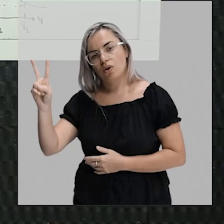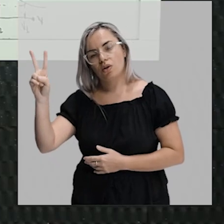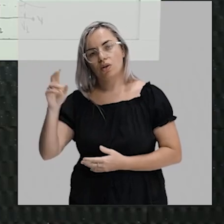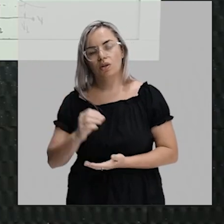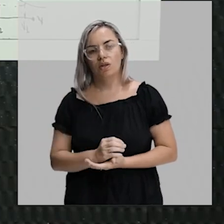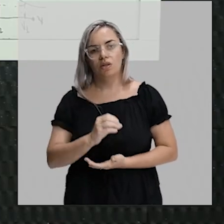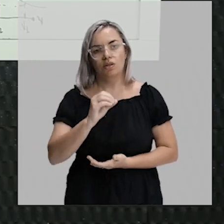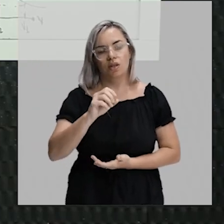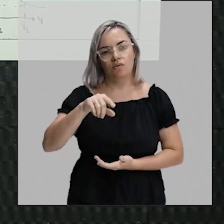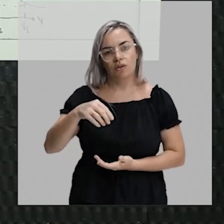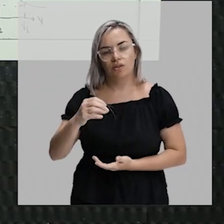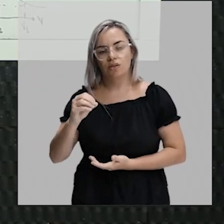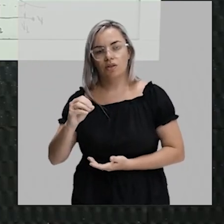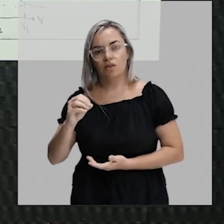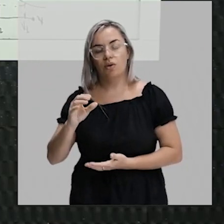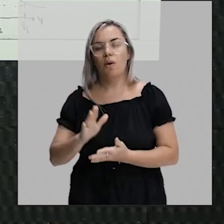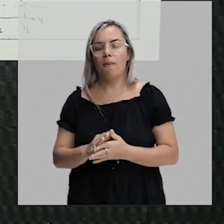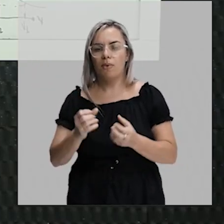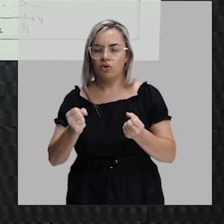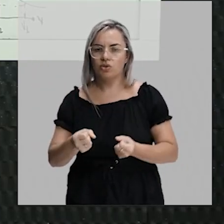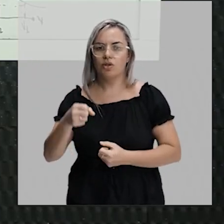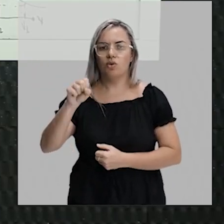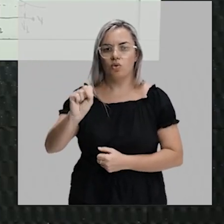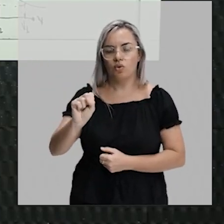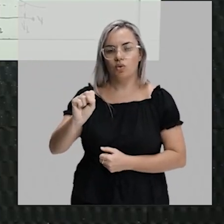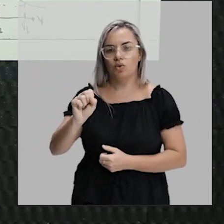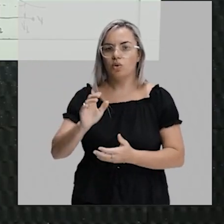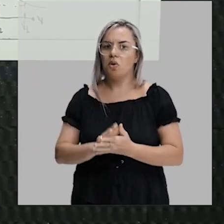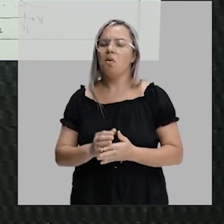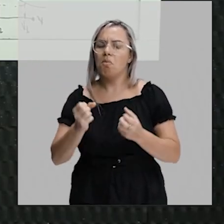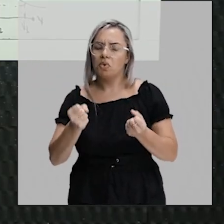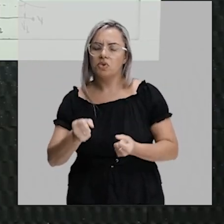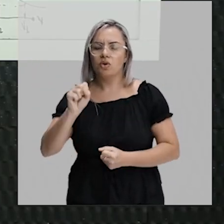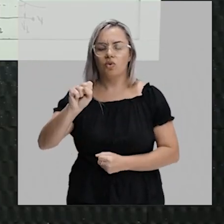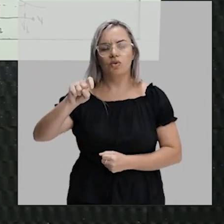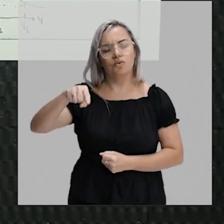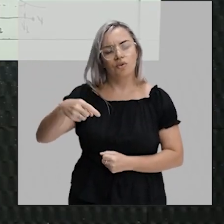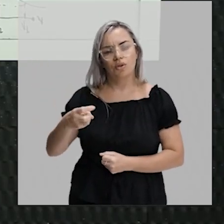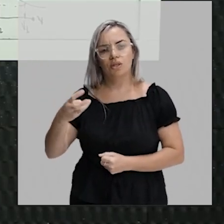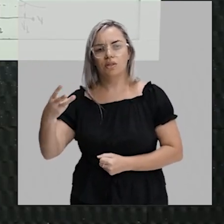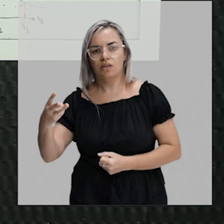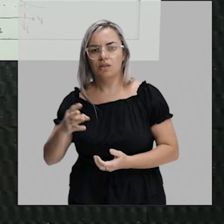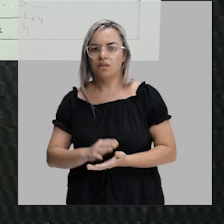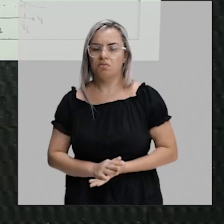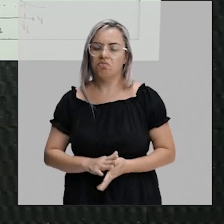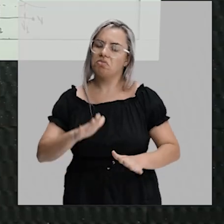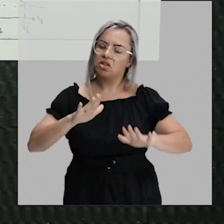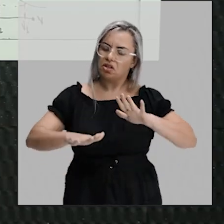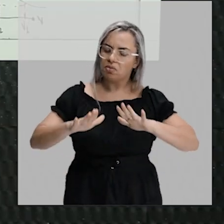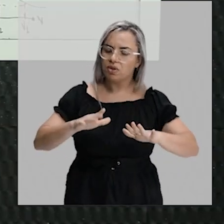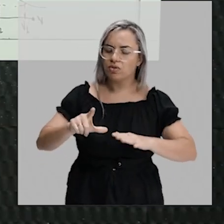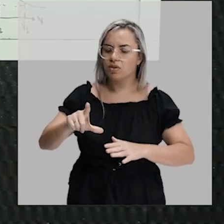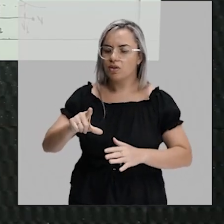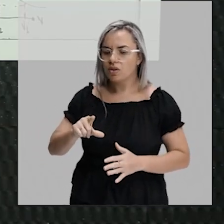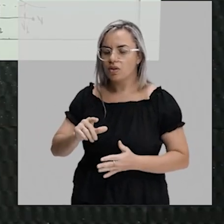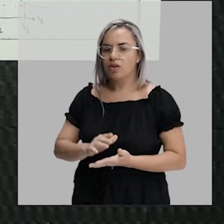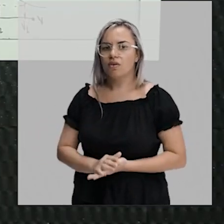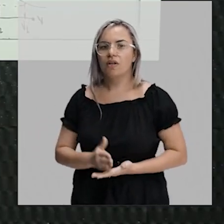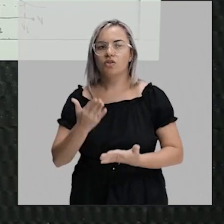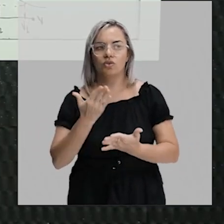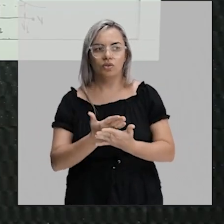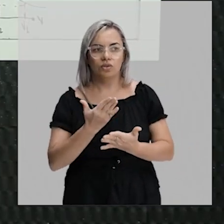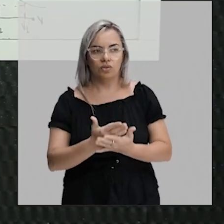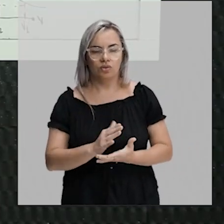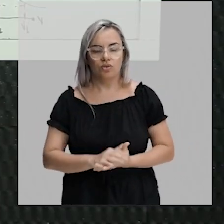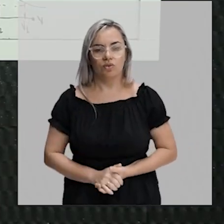0,08, pode ser 8,3, vai depender das unidades que você vai trabalhar. Certo? O certo é que a